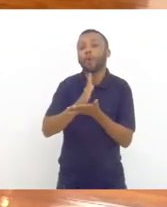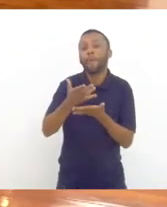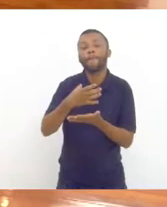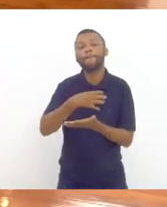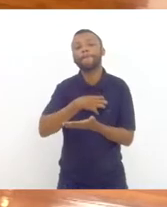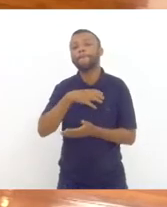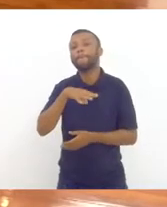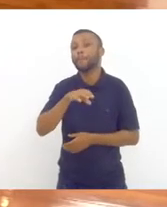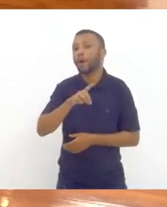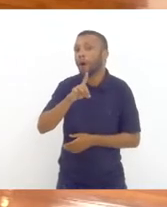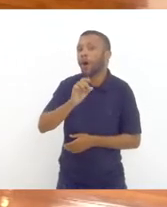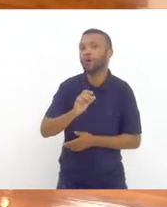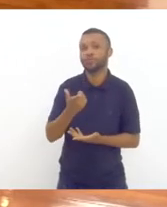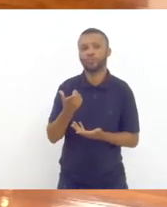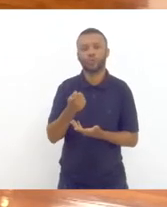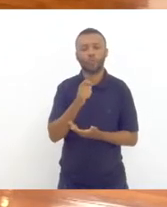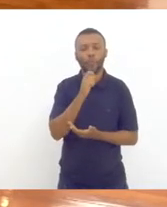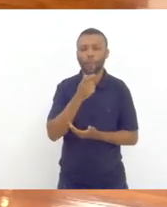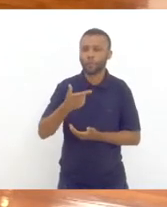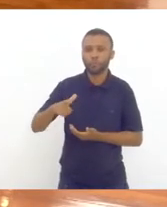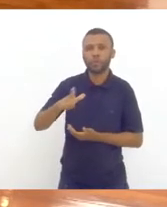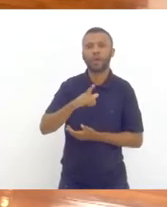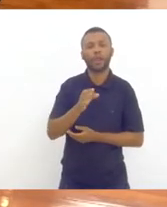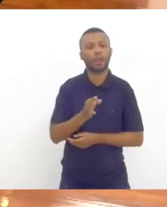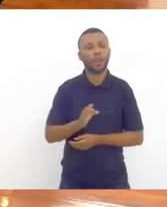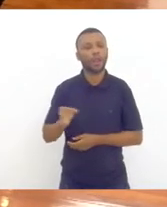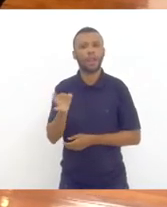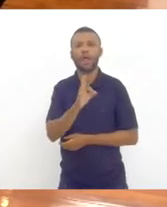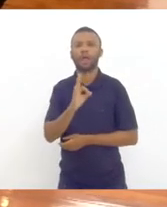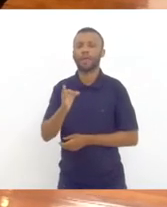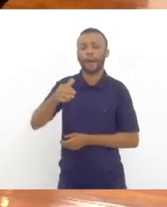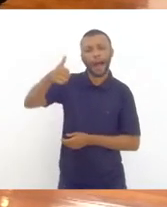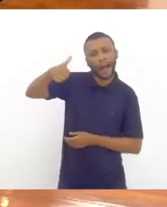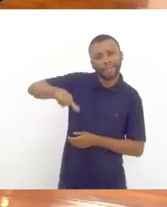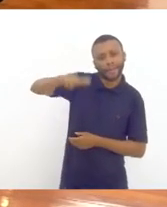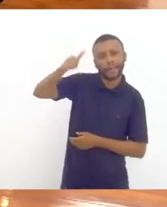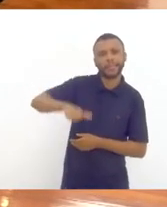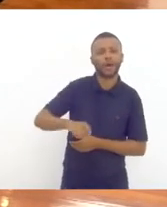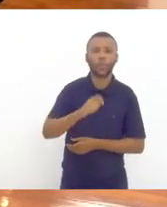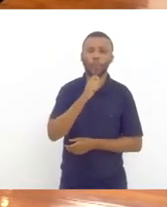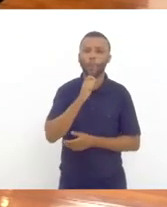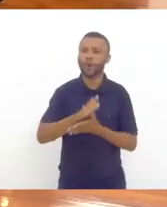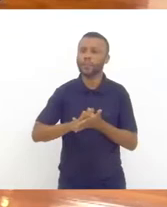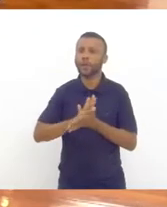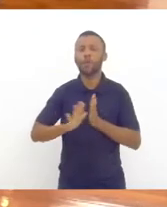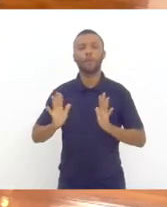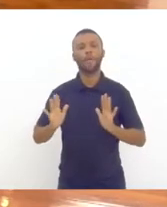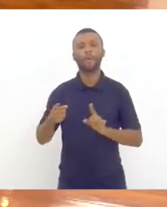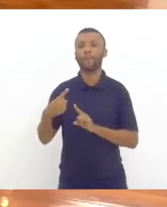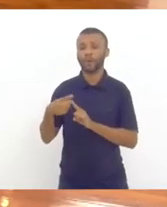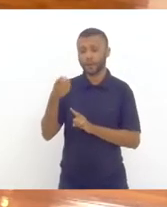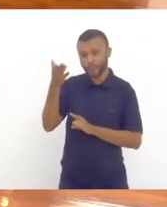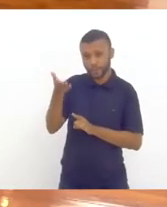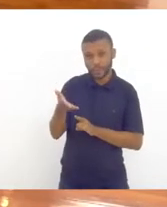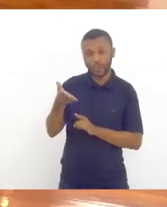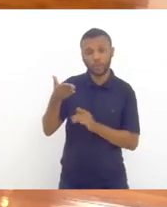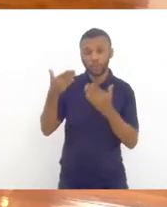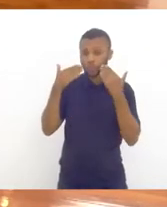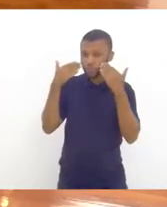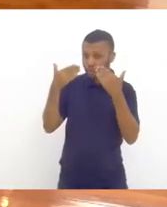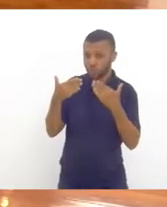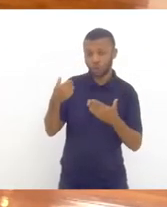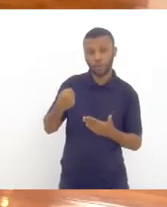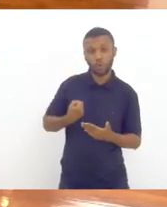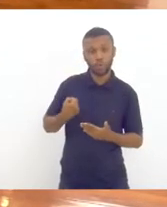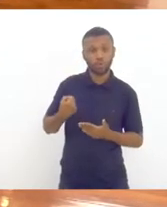etc., não tenha feito nenhuma simulação, porque o senhor mesmo nos trouxe um número, que até